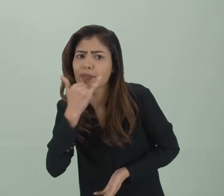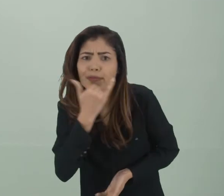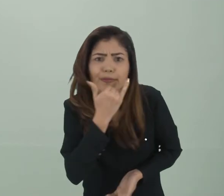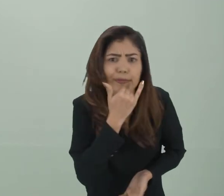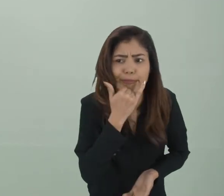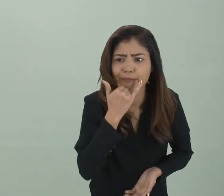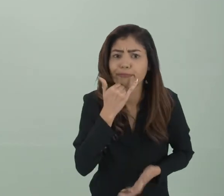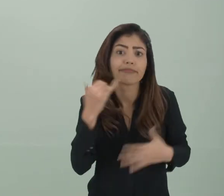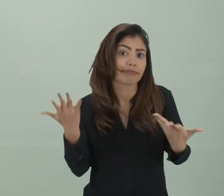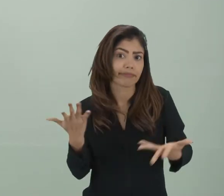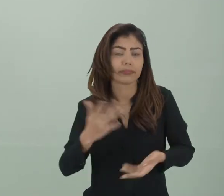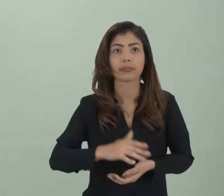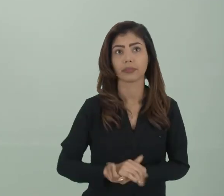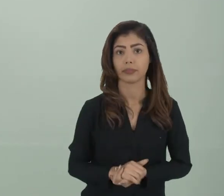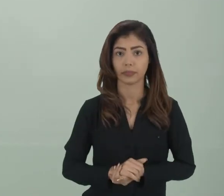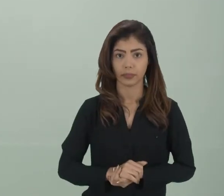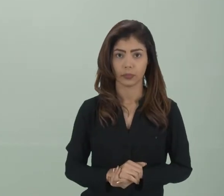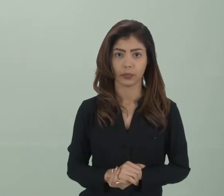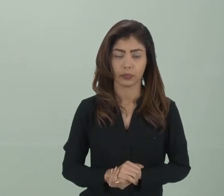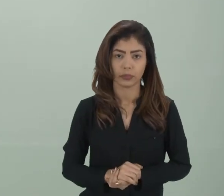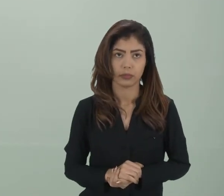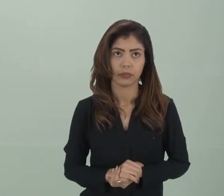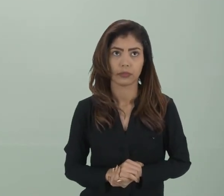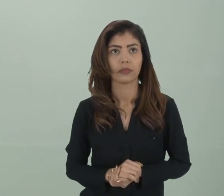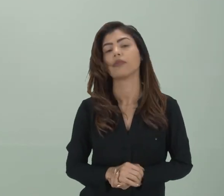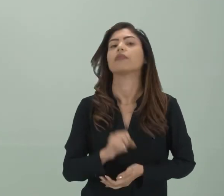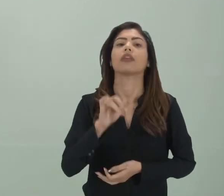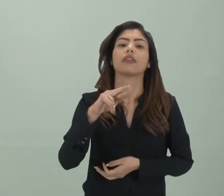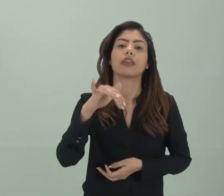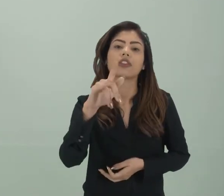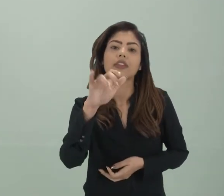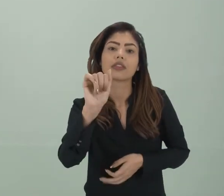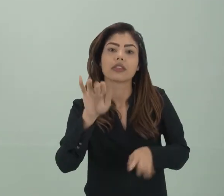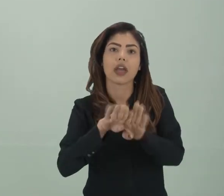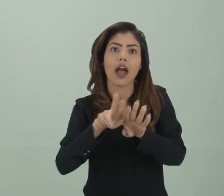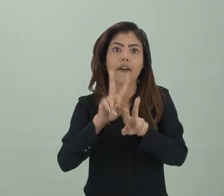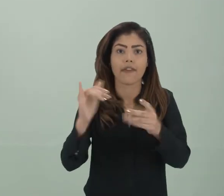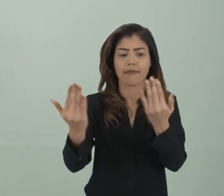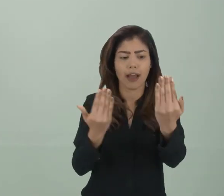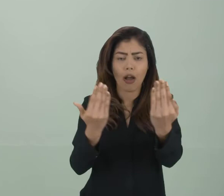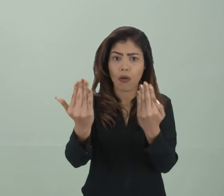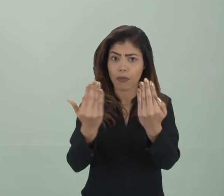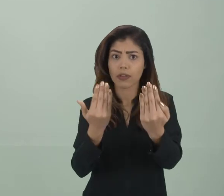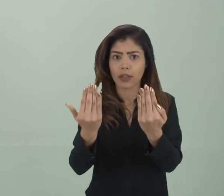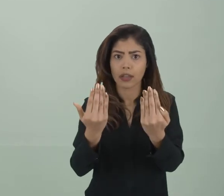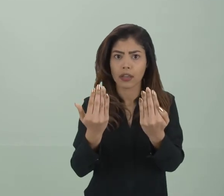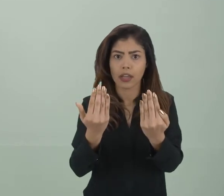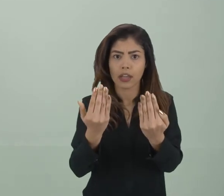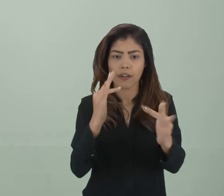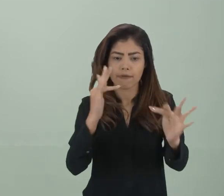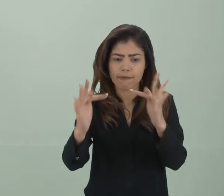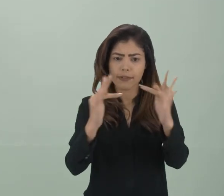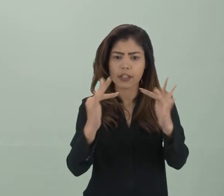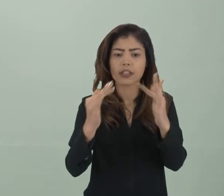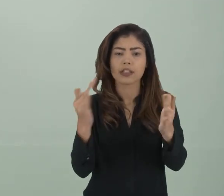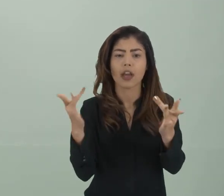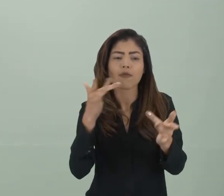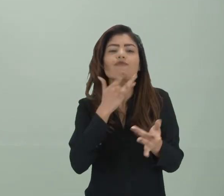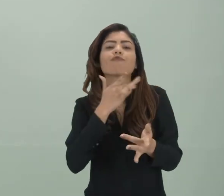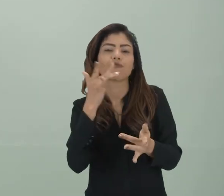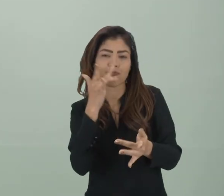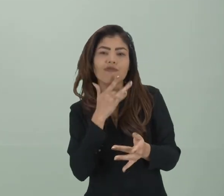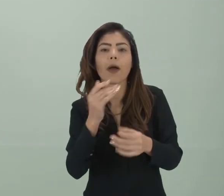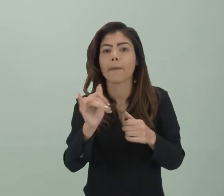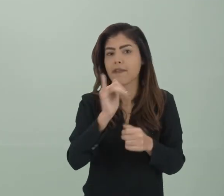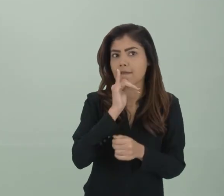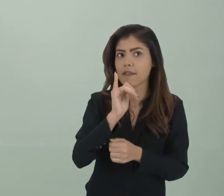desculpa 1000 vezes. E a sinestesia vai fazer essa comparação física, tátil, degustativa,